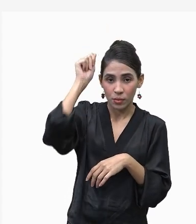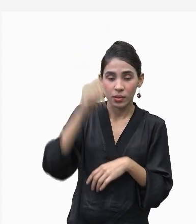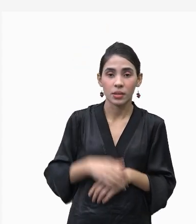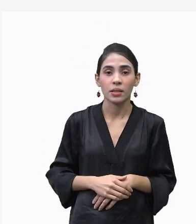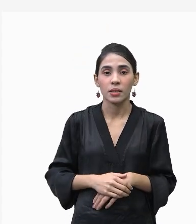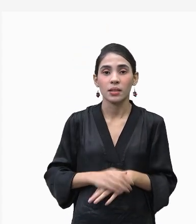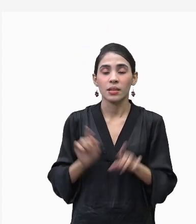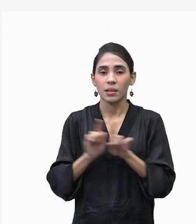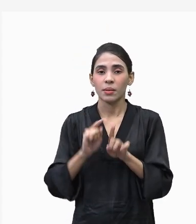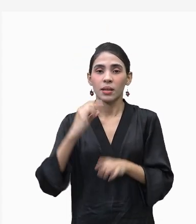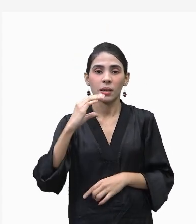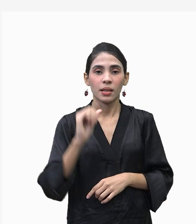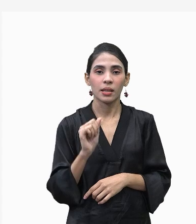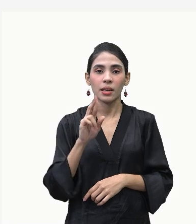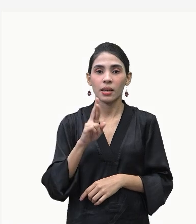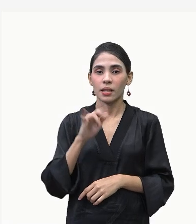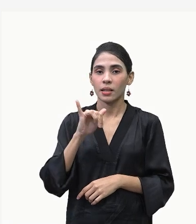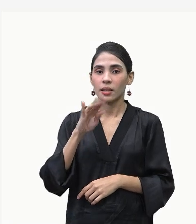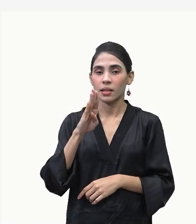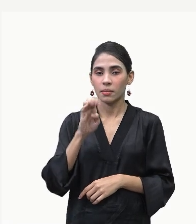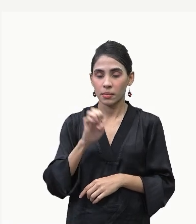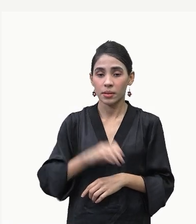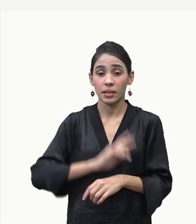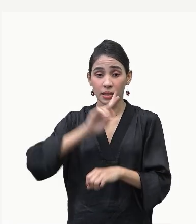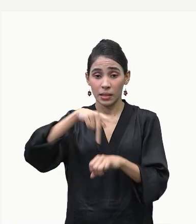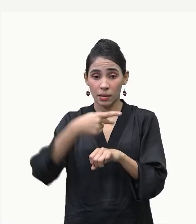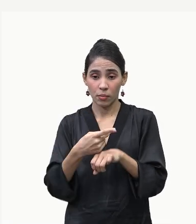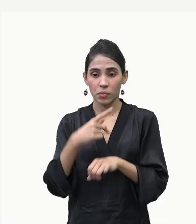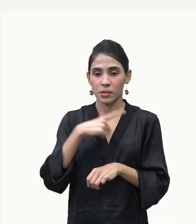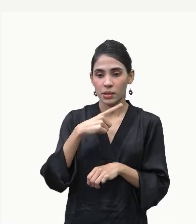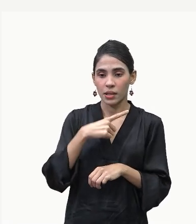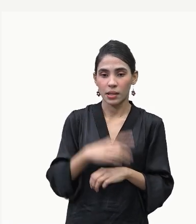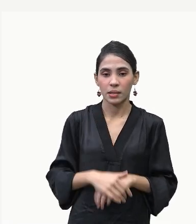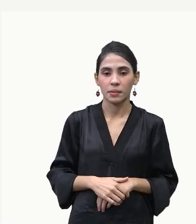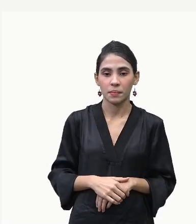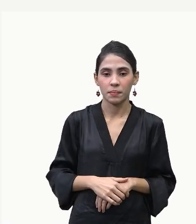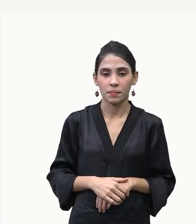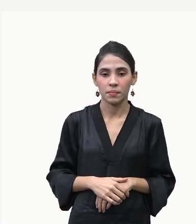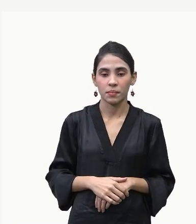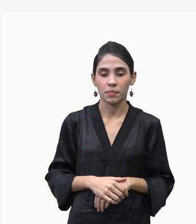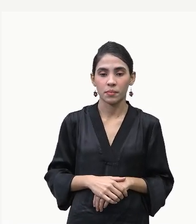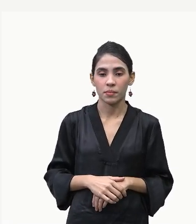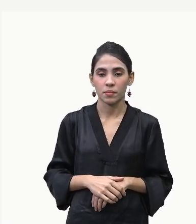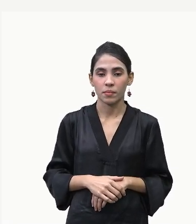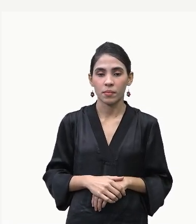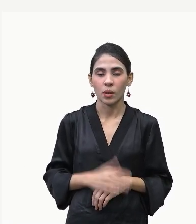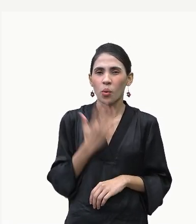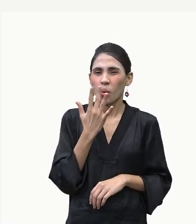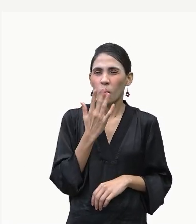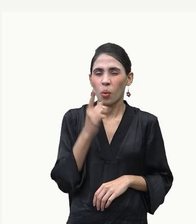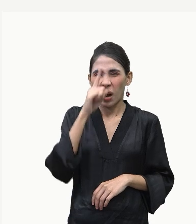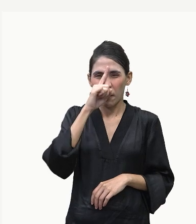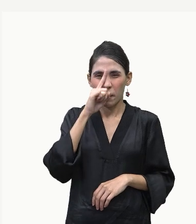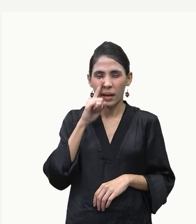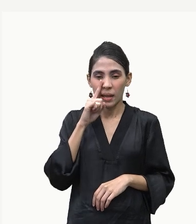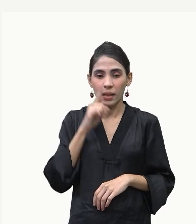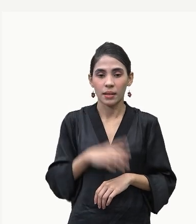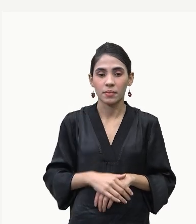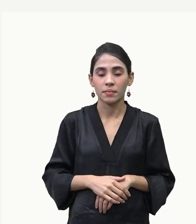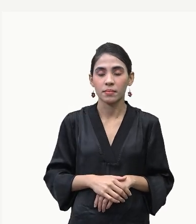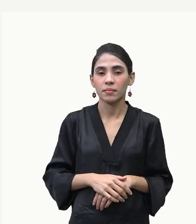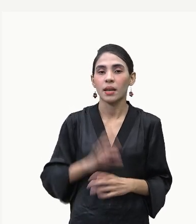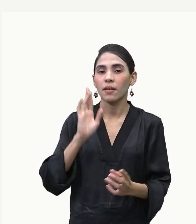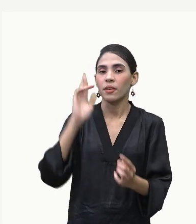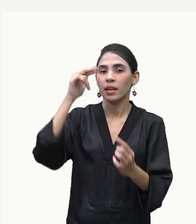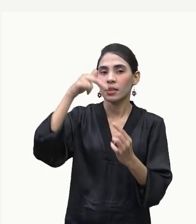Amazônia-Caribe. Depois nós temos essa parte um pouco mais amarelada, não é isso? Que diz